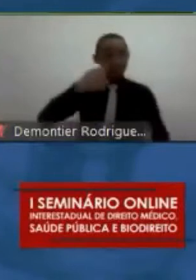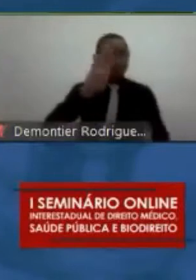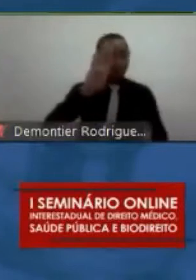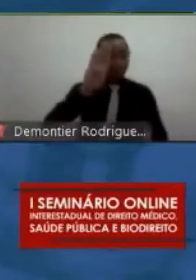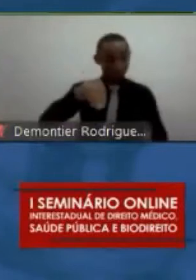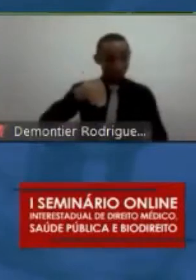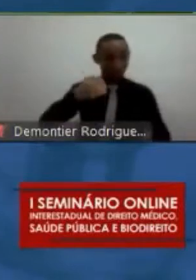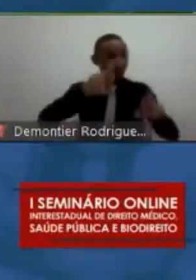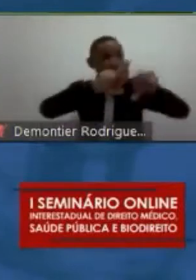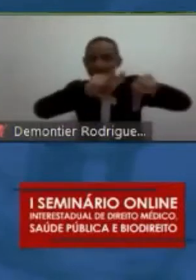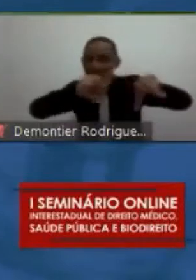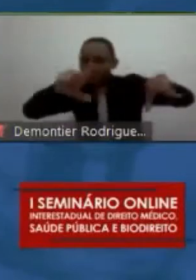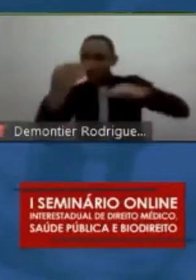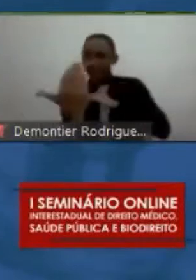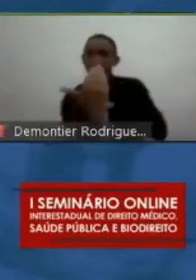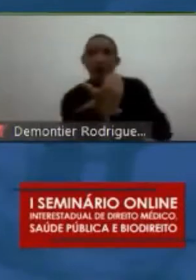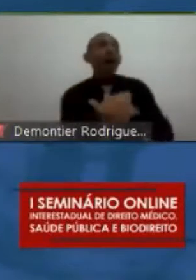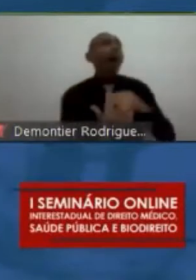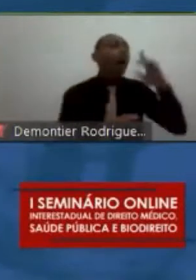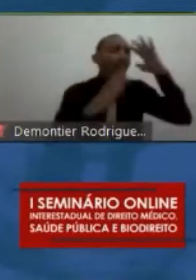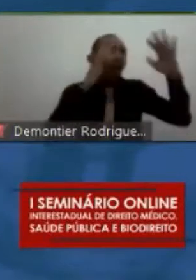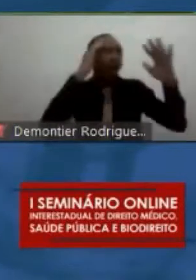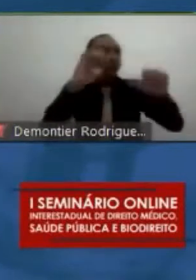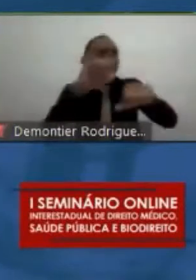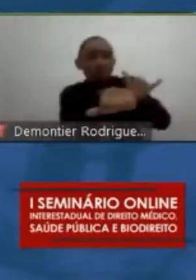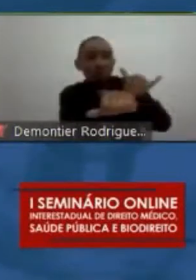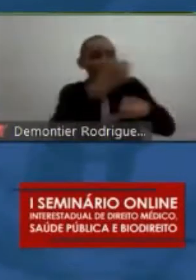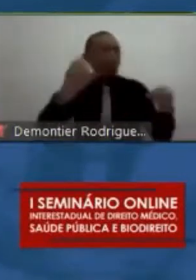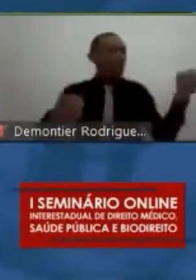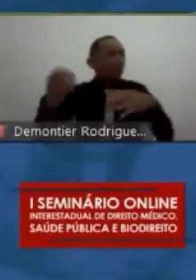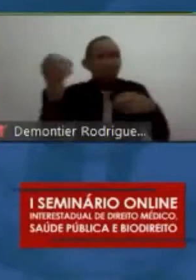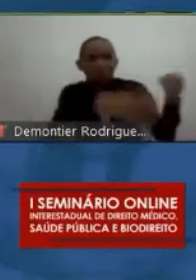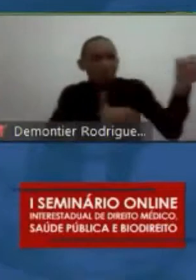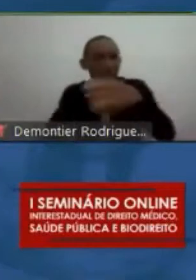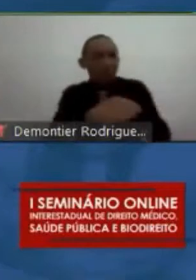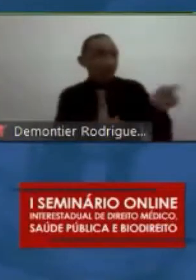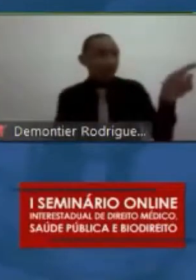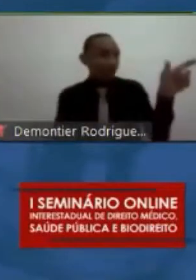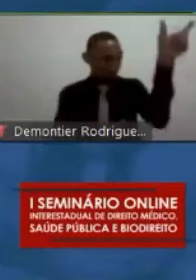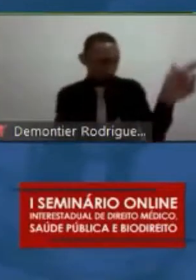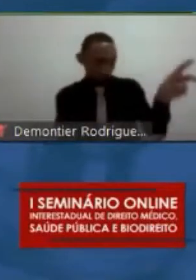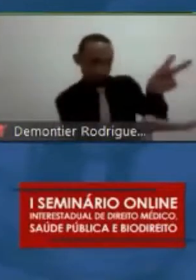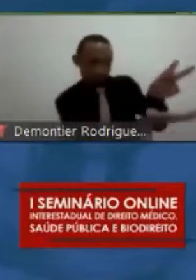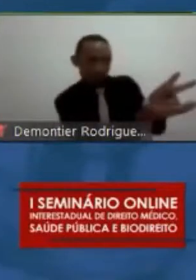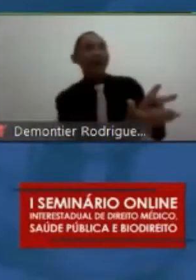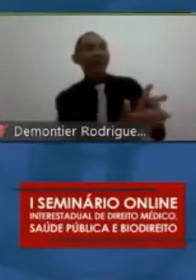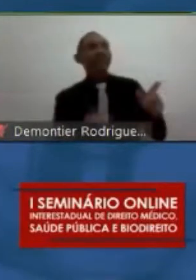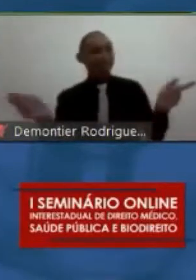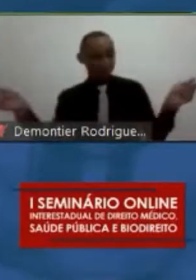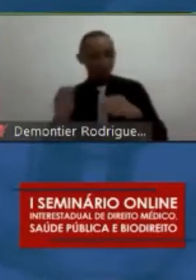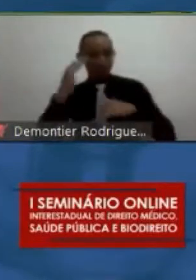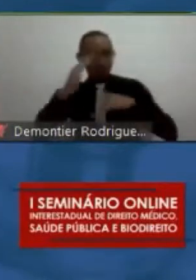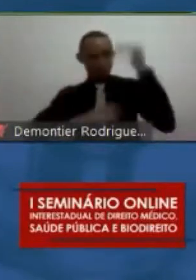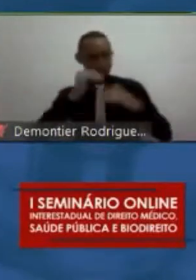traz, nós aumentamos a capacidade de atender esses pacientes com qualidade, com segurança, com redução de